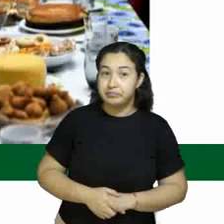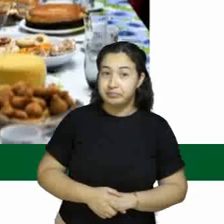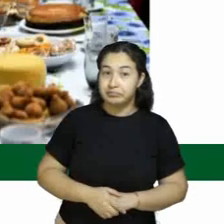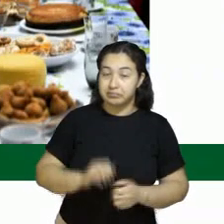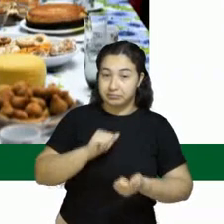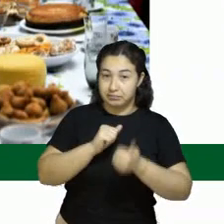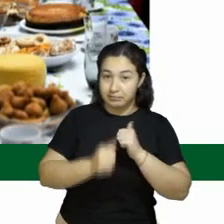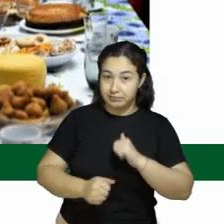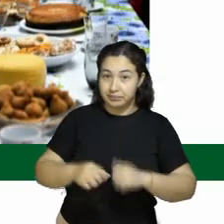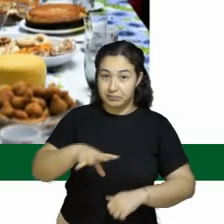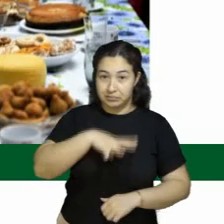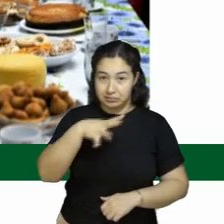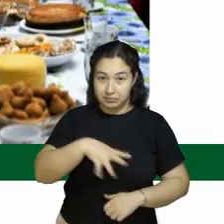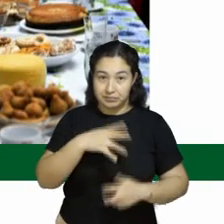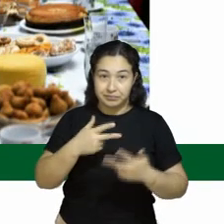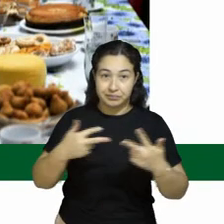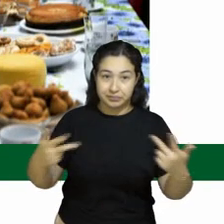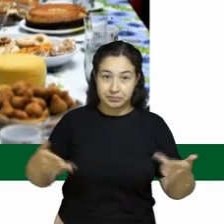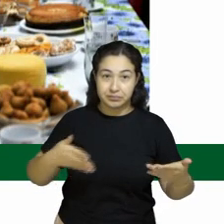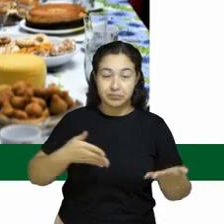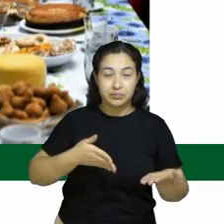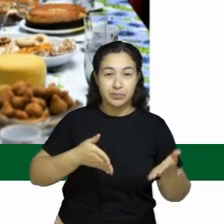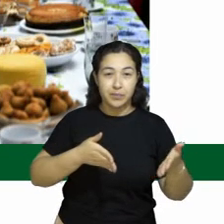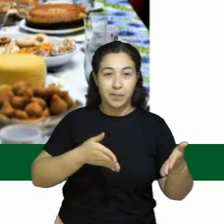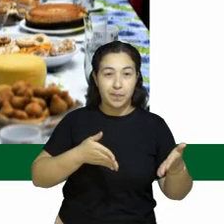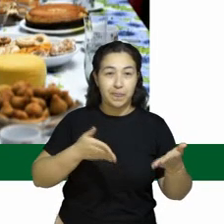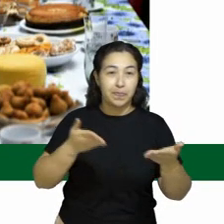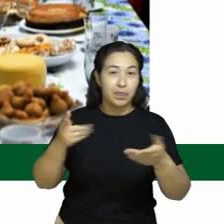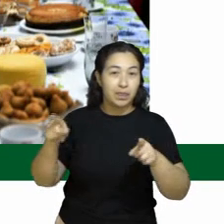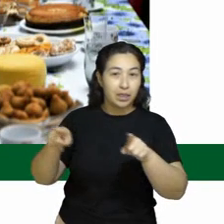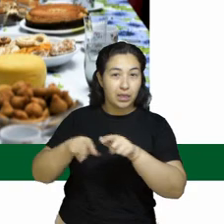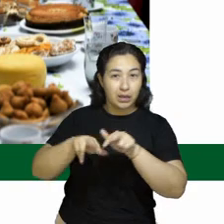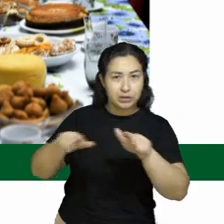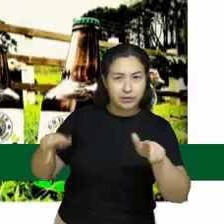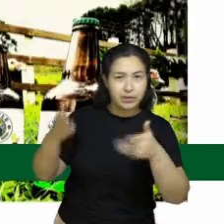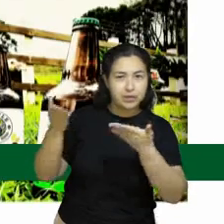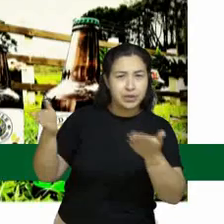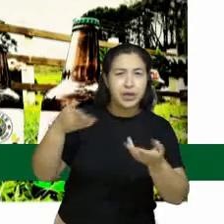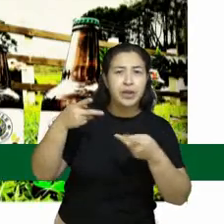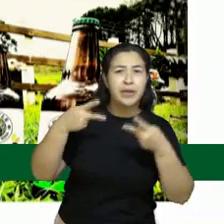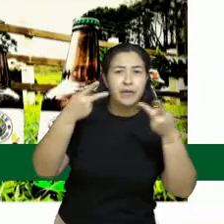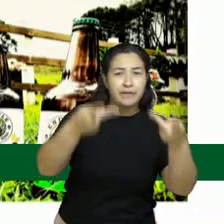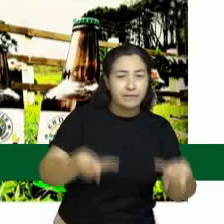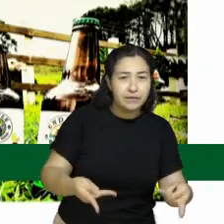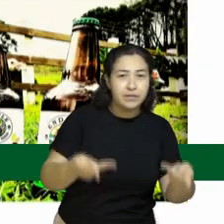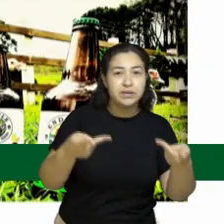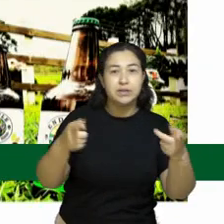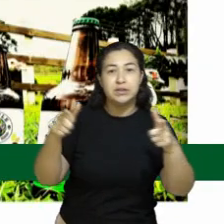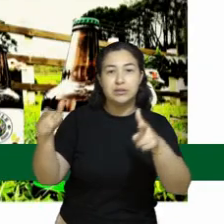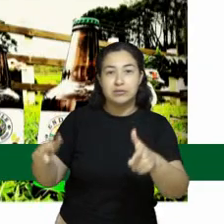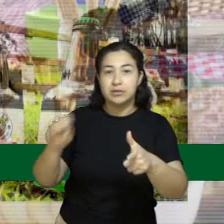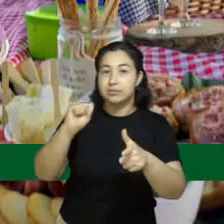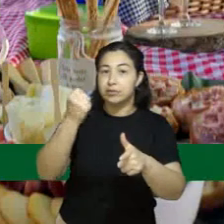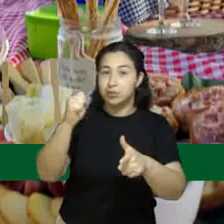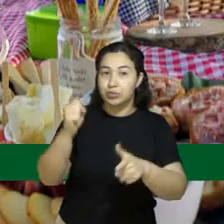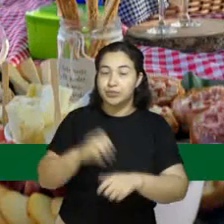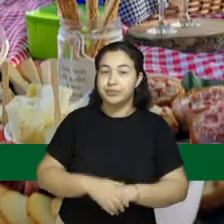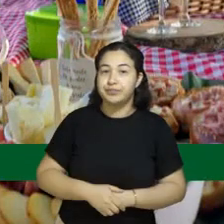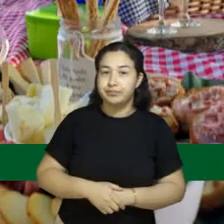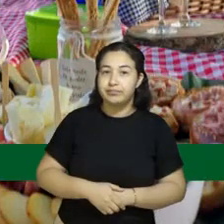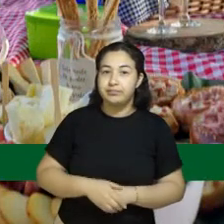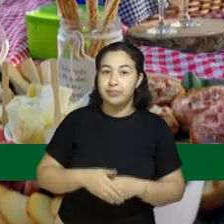aventura, roteiros rurais já consolidados em 8 municípios, a Rota do